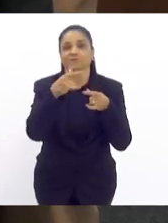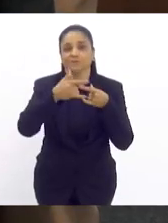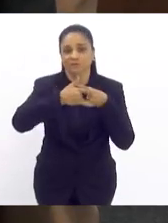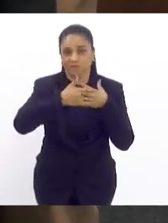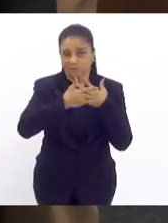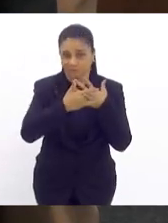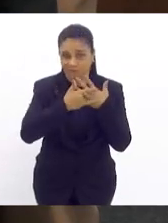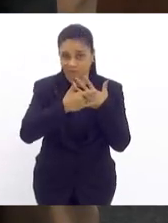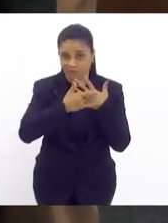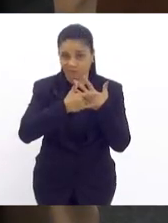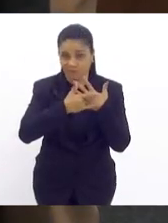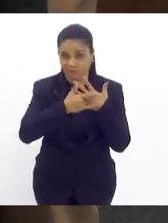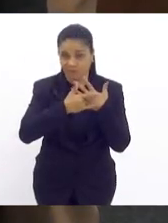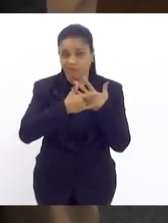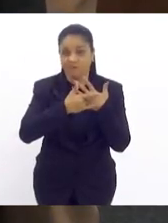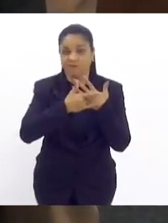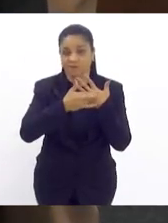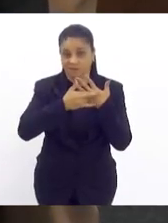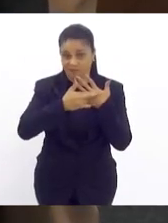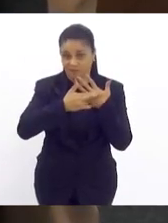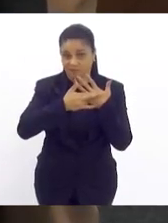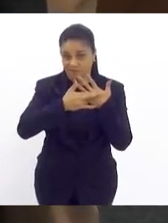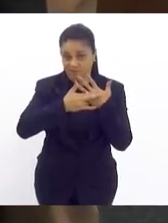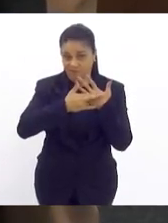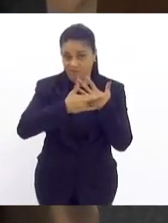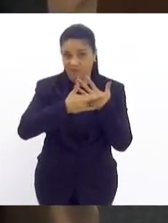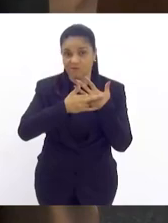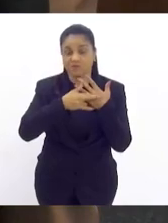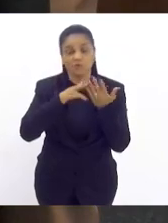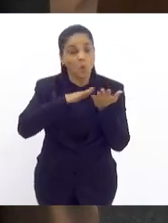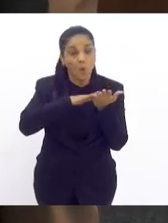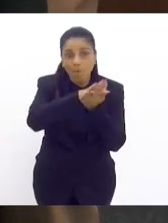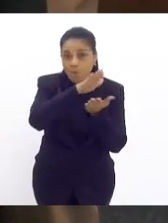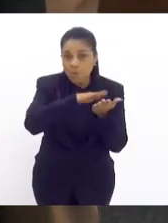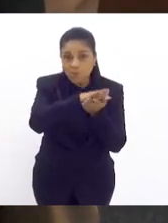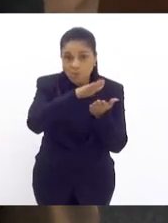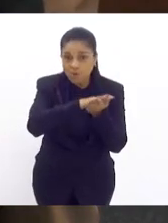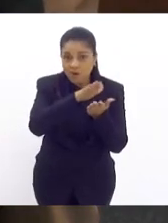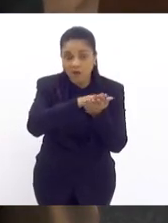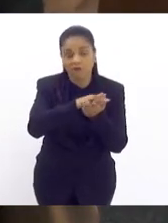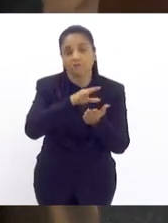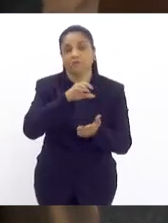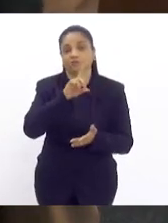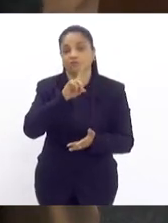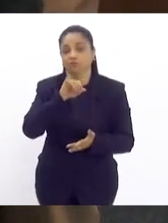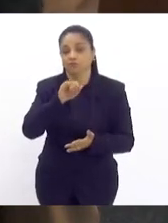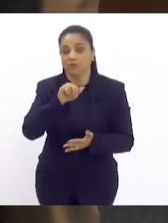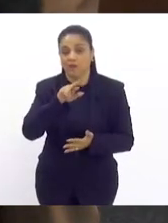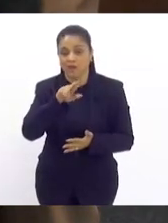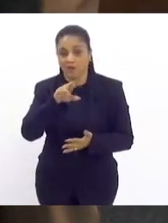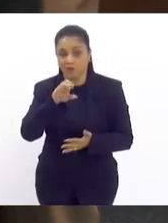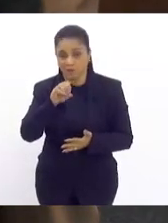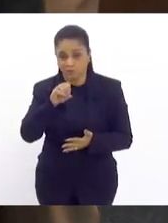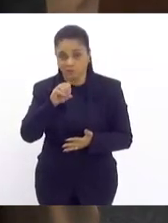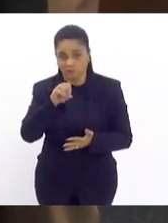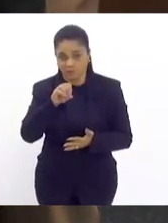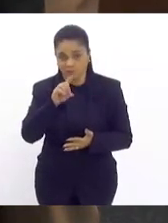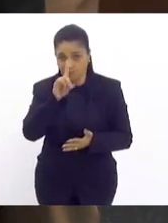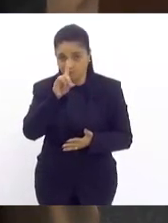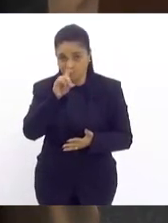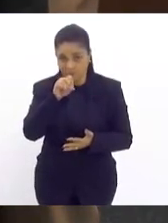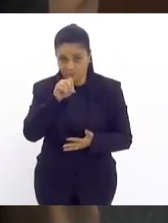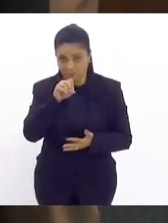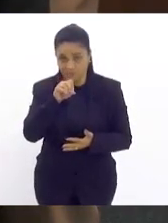isso não for publicado em Diário Oficial o senhor presidente e eu gostaria muito da atenção de vossa excelência